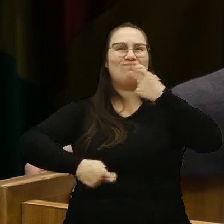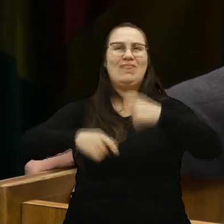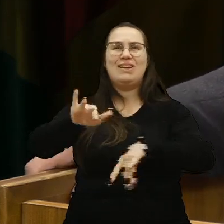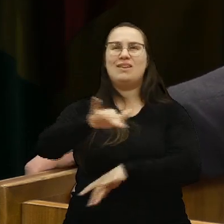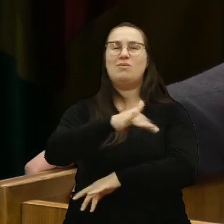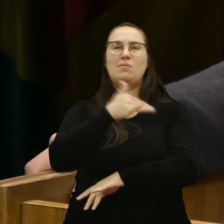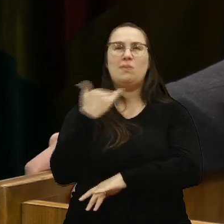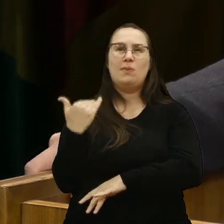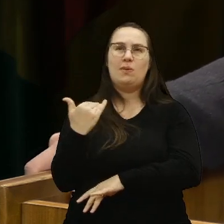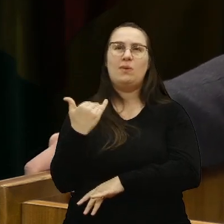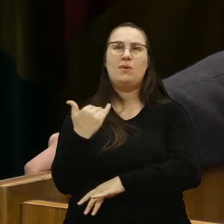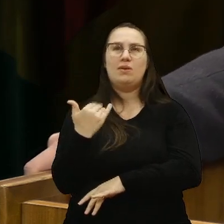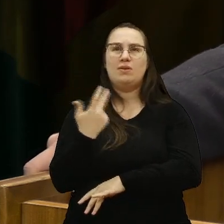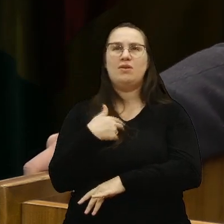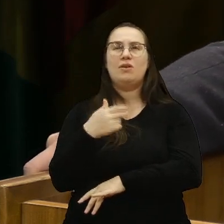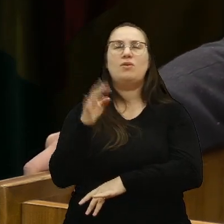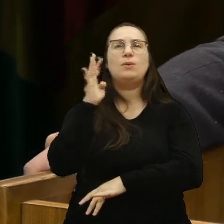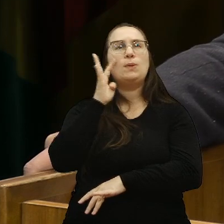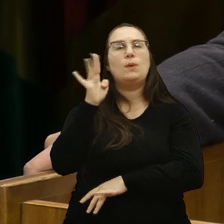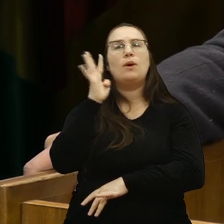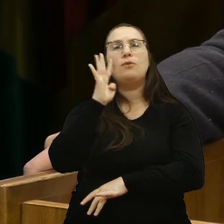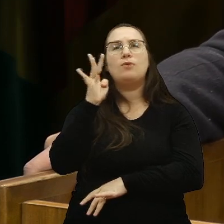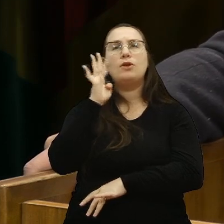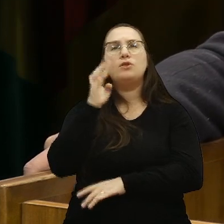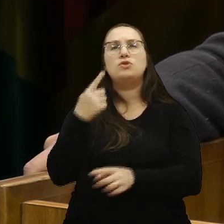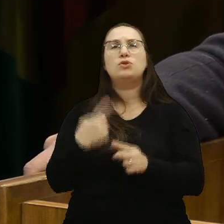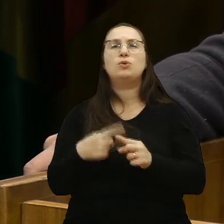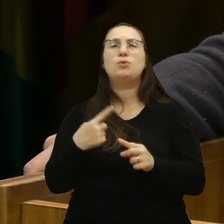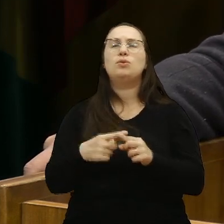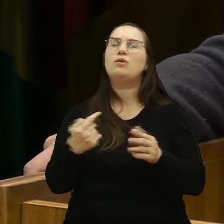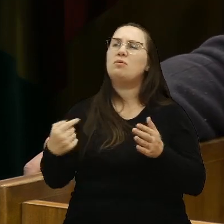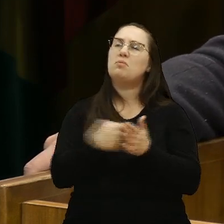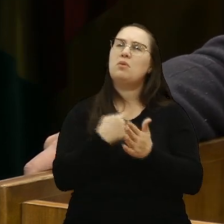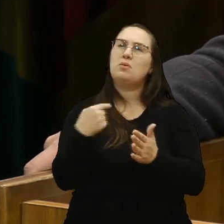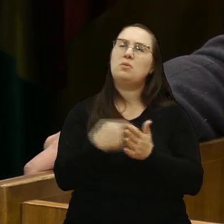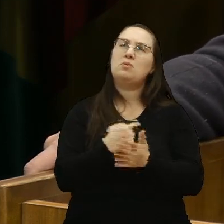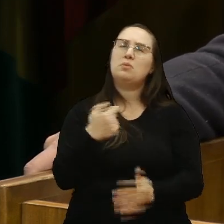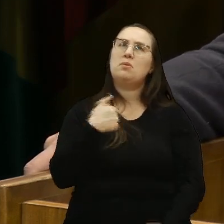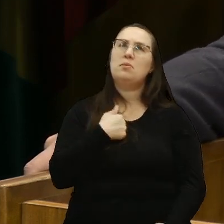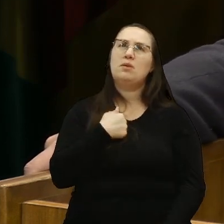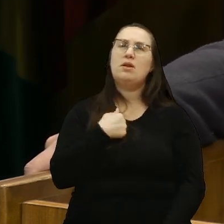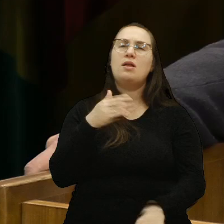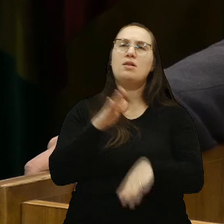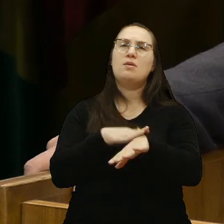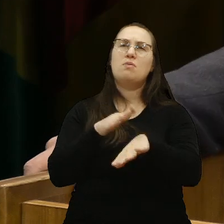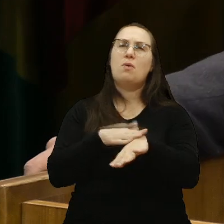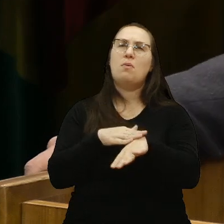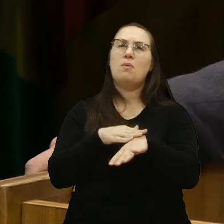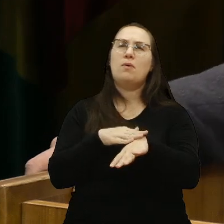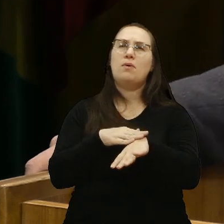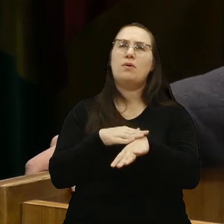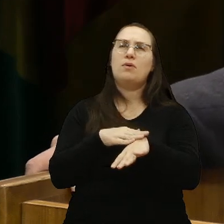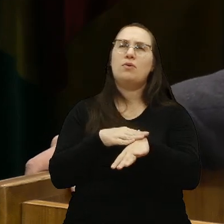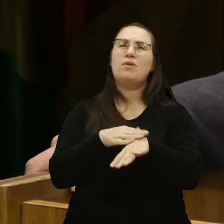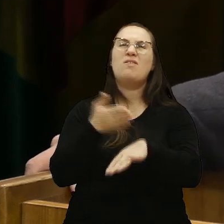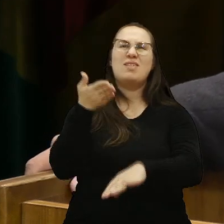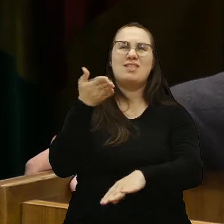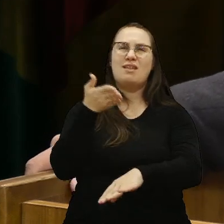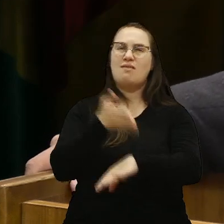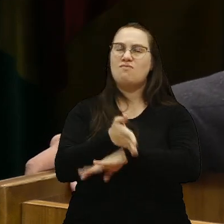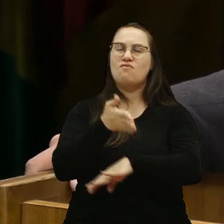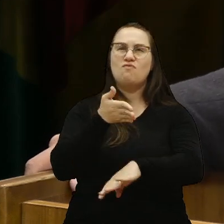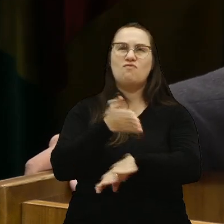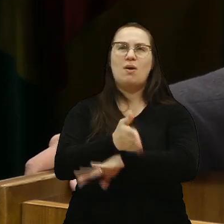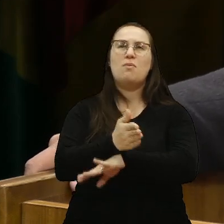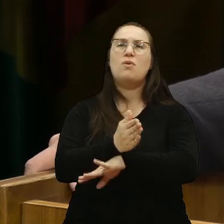morta. E eu fico refletindo, e eu acho que é mais questionamentos que eu faço aqui, nesse momento de votar uma frente que vai ser aprovada